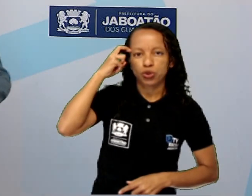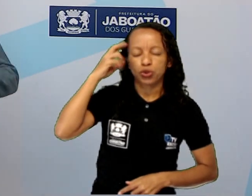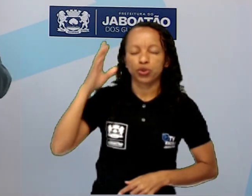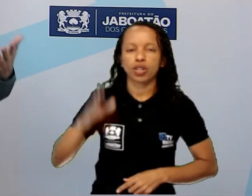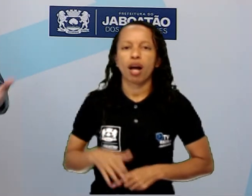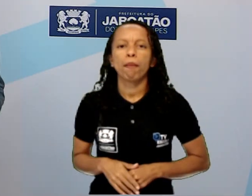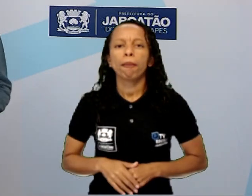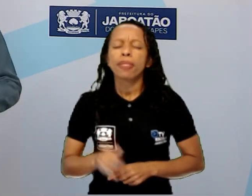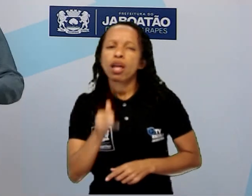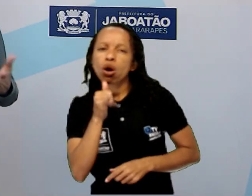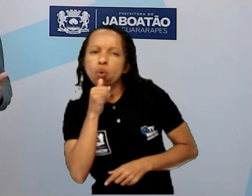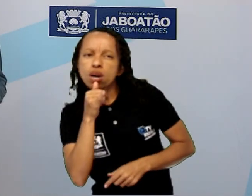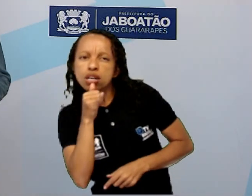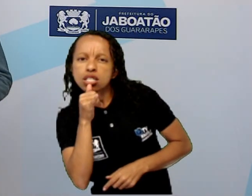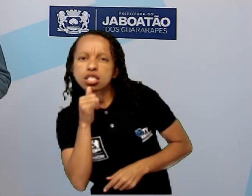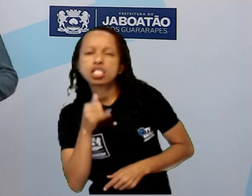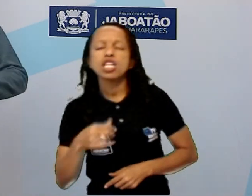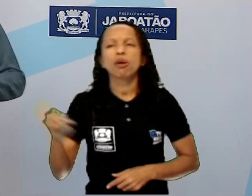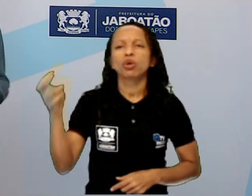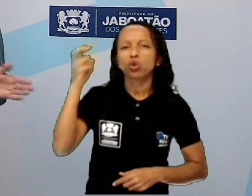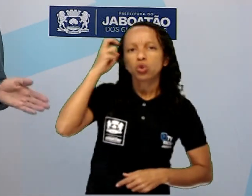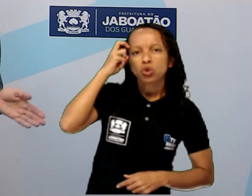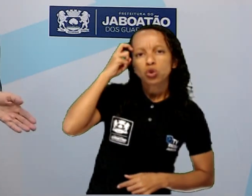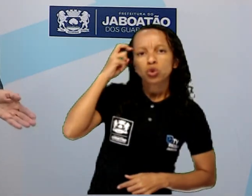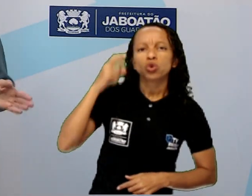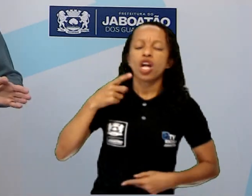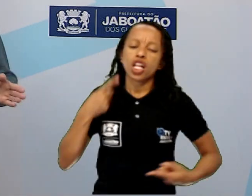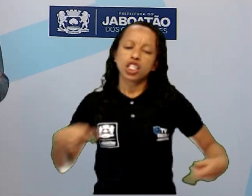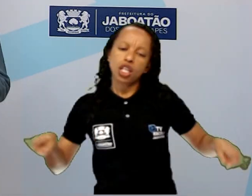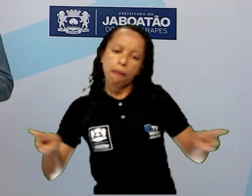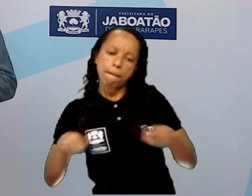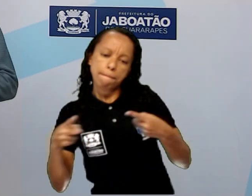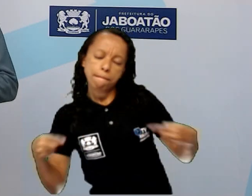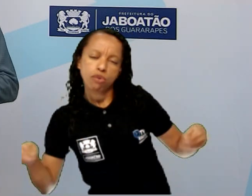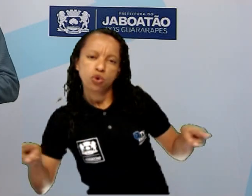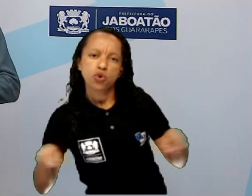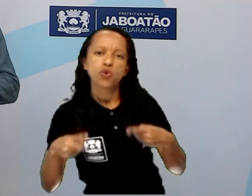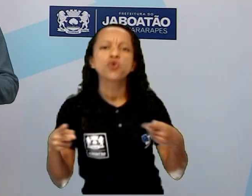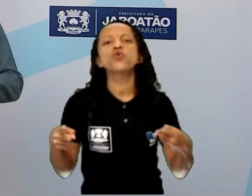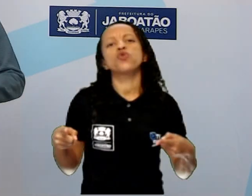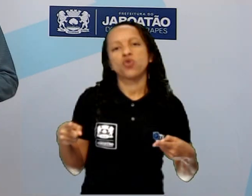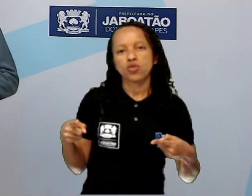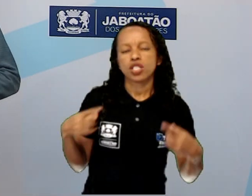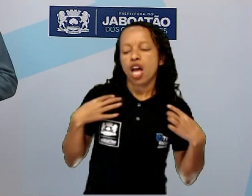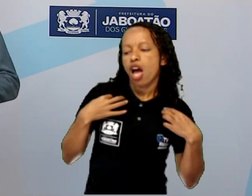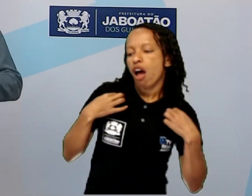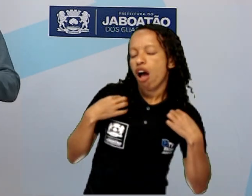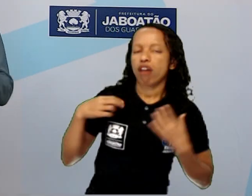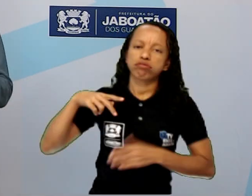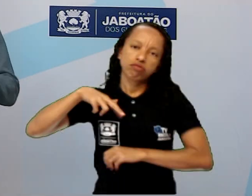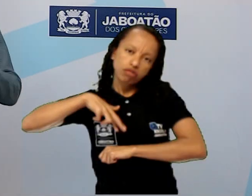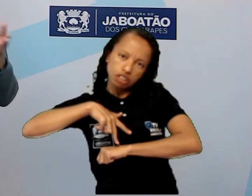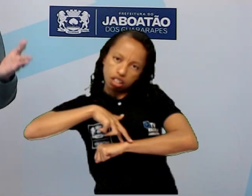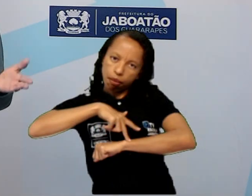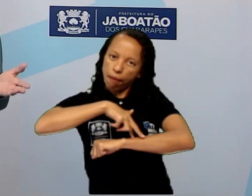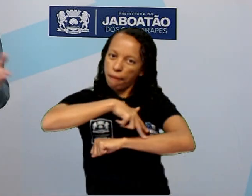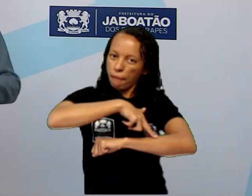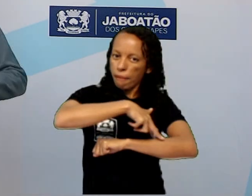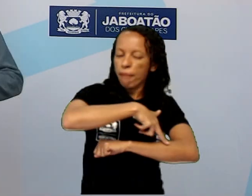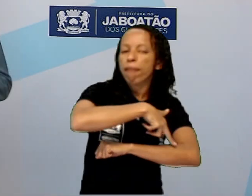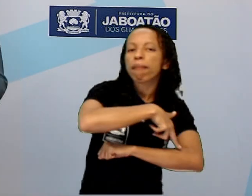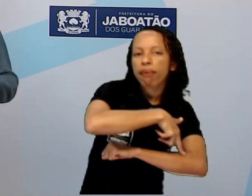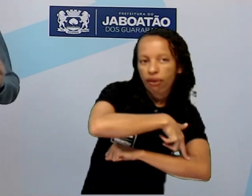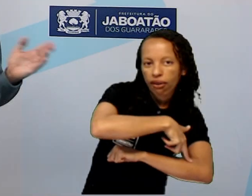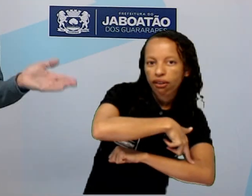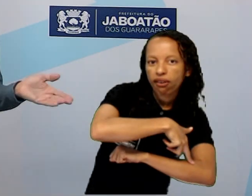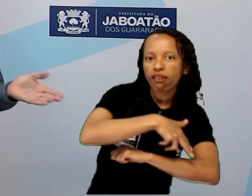tal, todo mundo participa, todo mundo vê. A cultura pop, né? Que elege o grafismo, os cantores